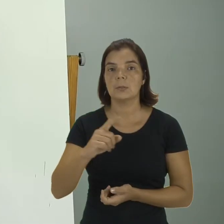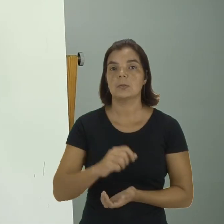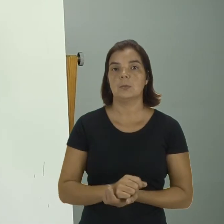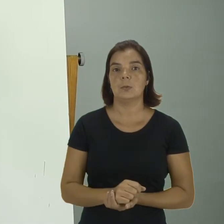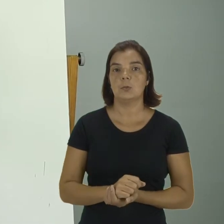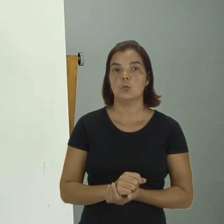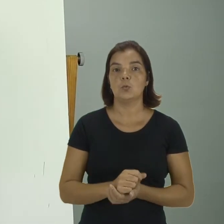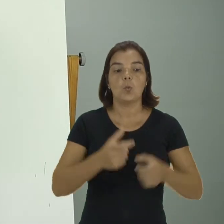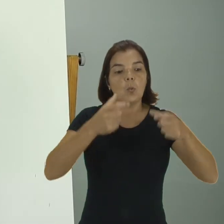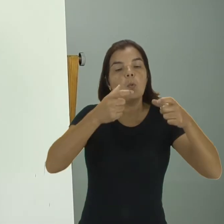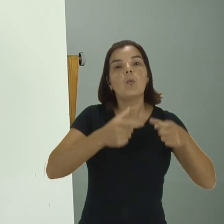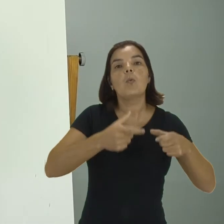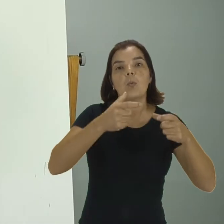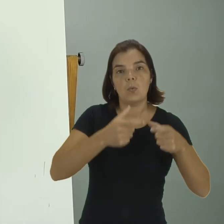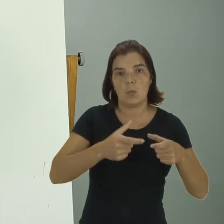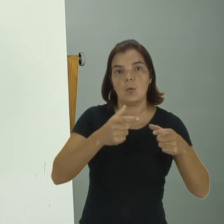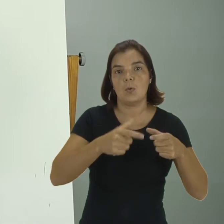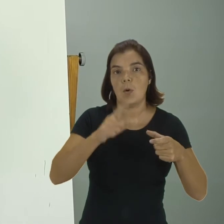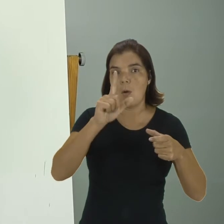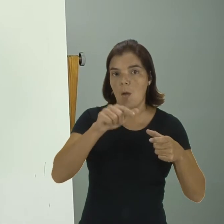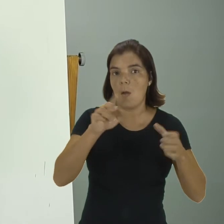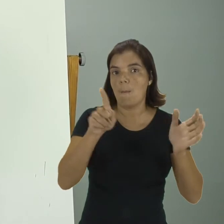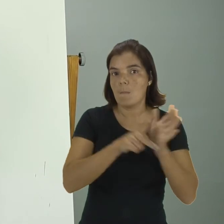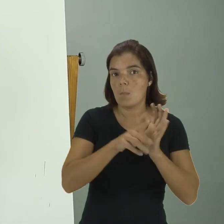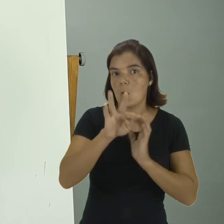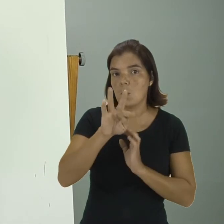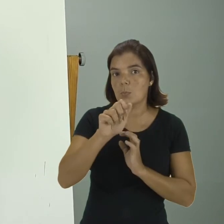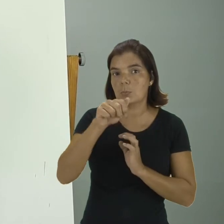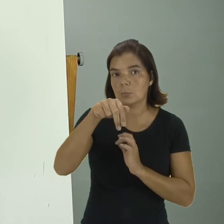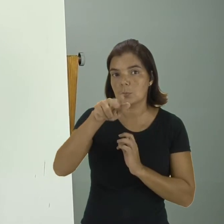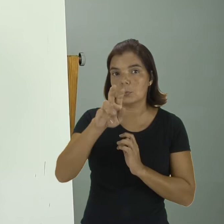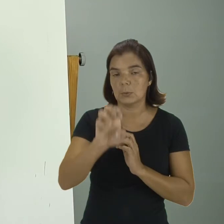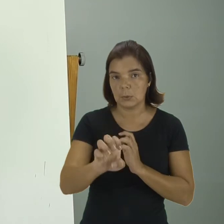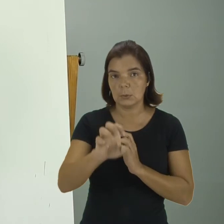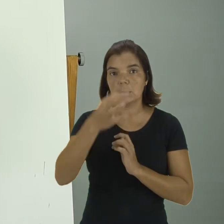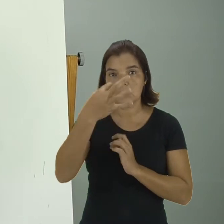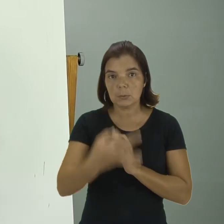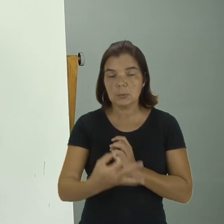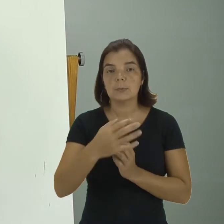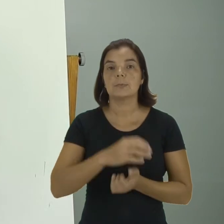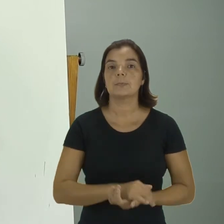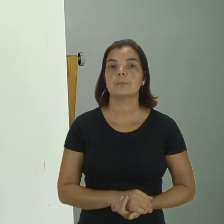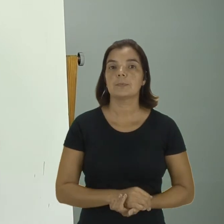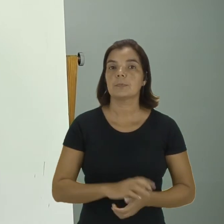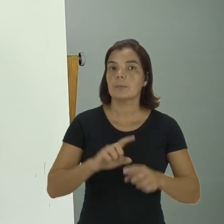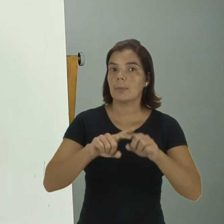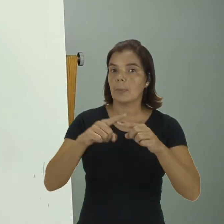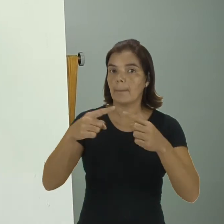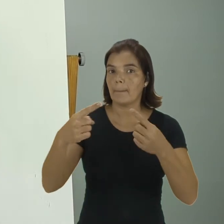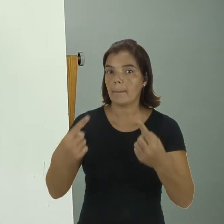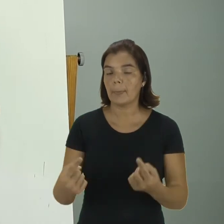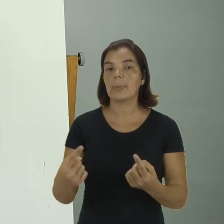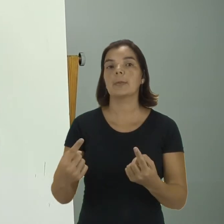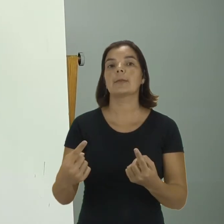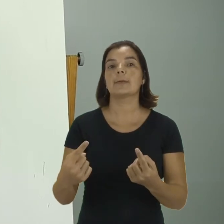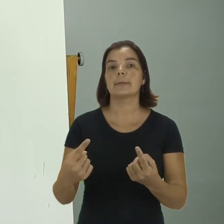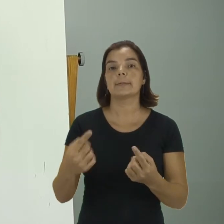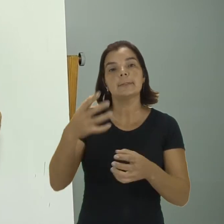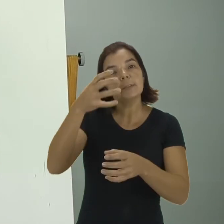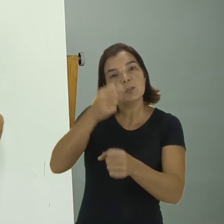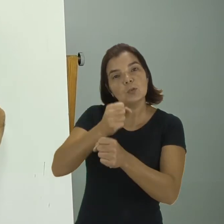do recipiente, que nesse caso é o próprio tanque, certo? Mais